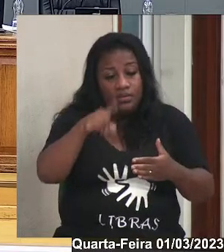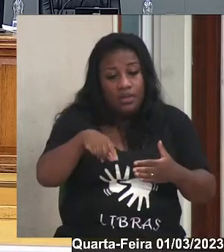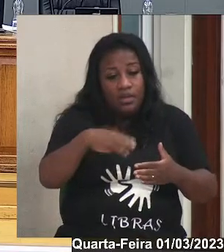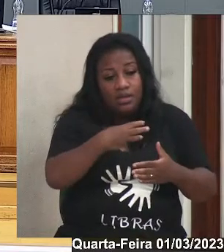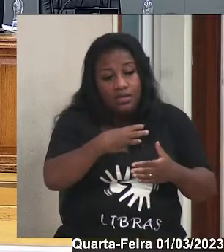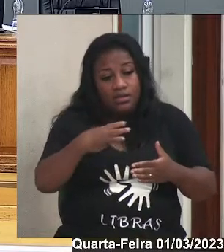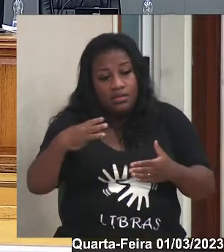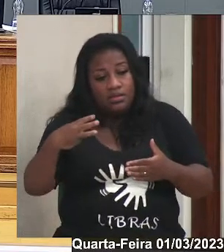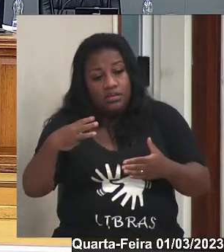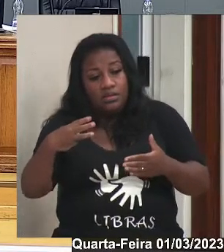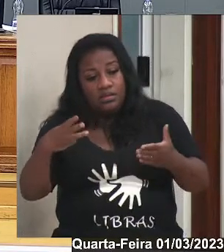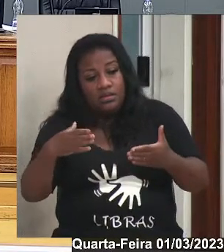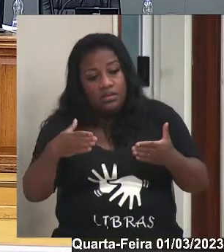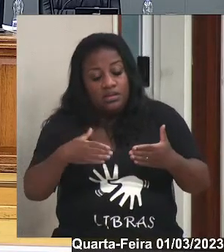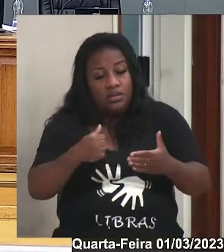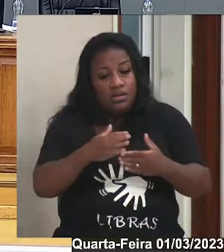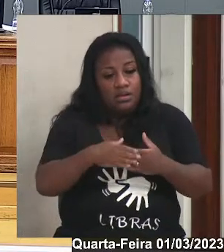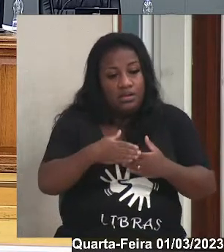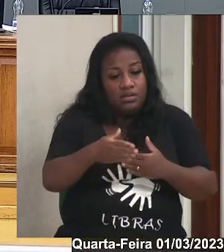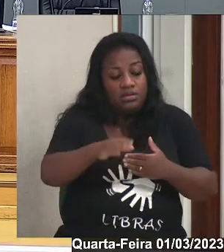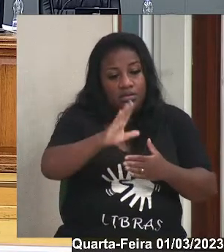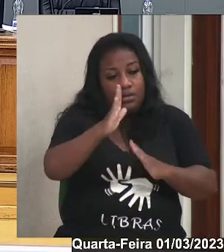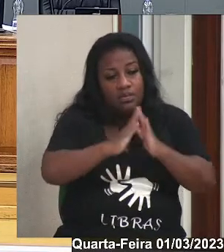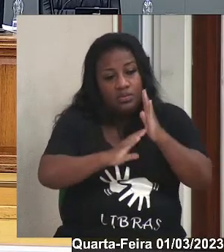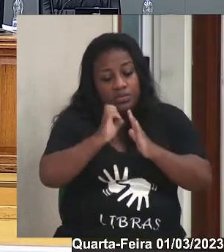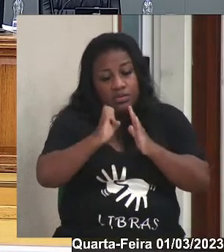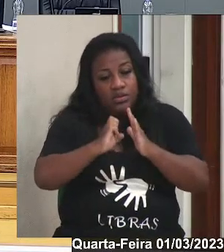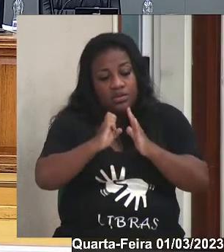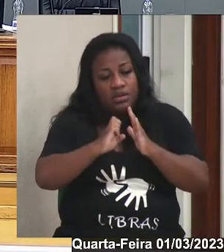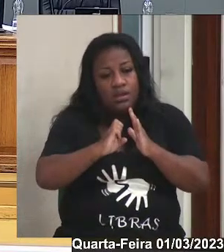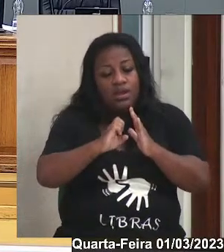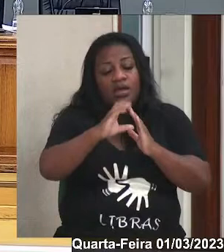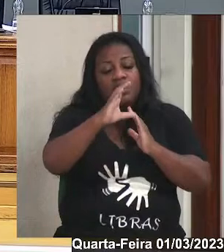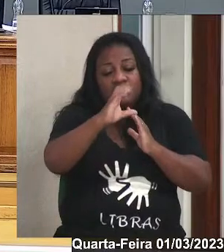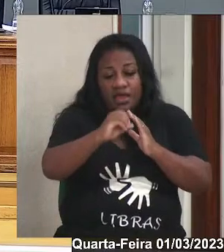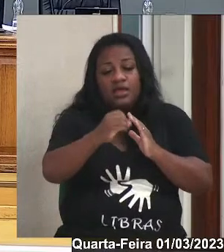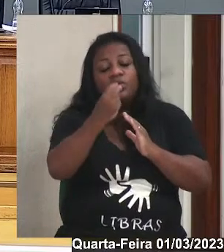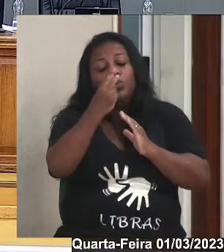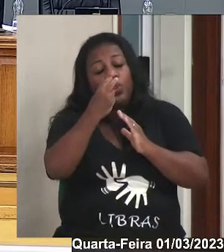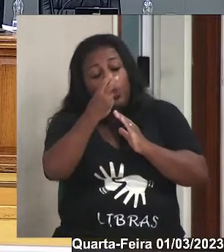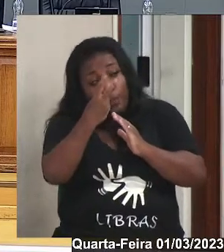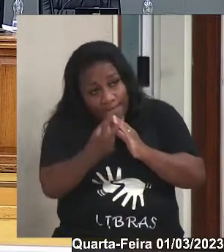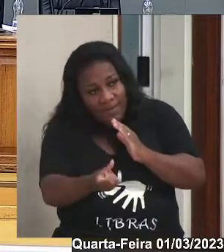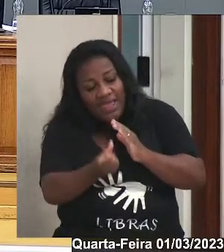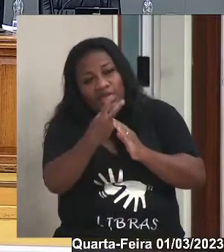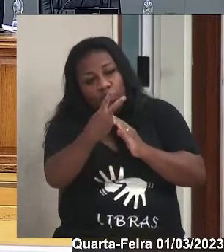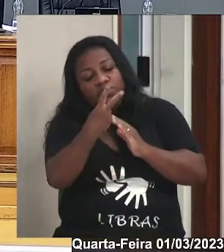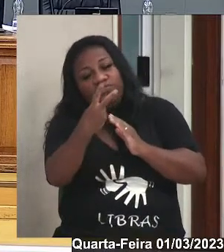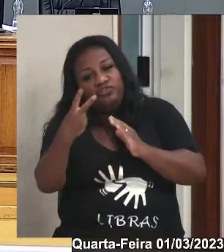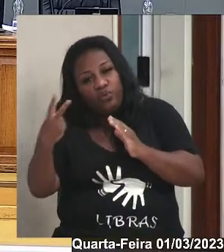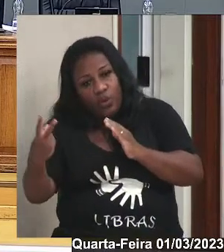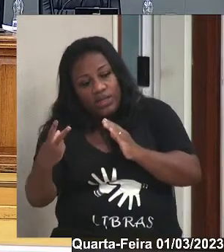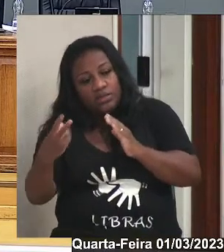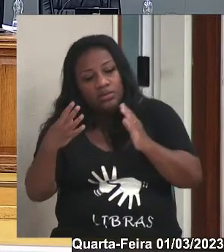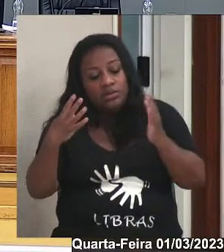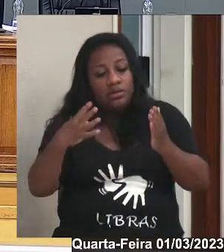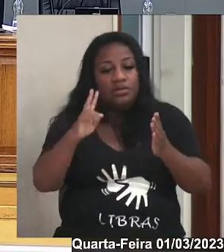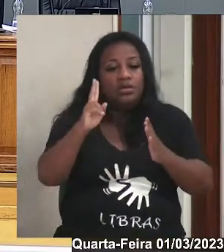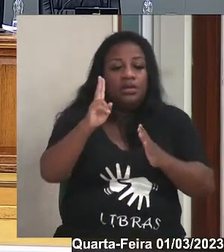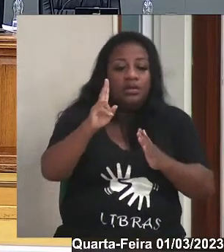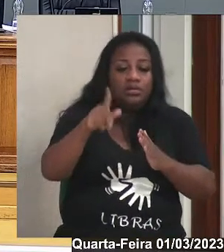3. Endereço Rua Nonoai 351, Jardim da Luz, Embu das Artes. CEP 06824-170. Indicação